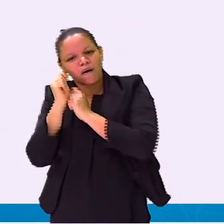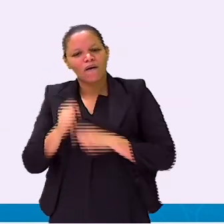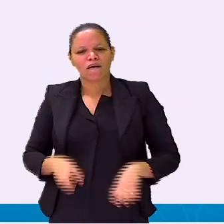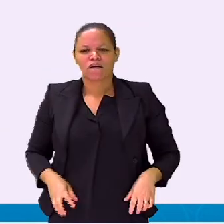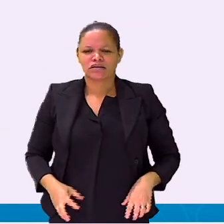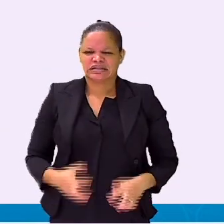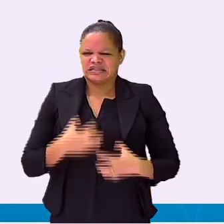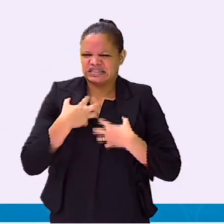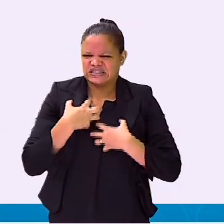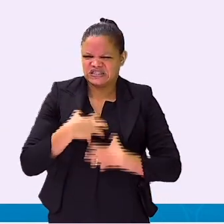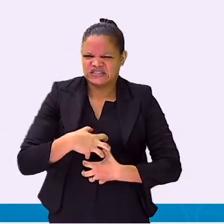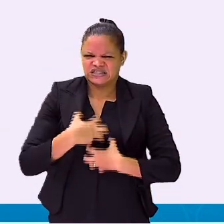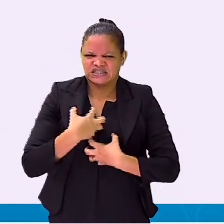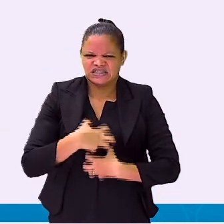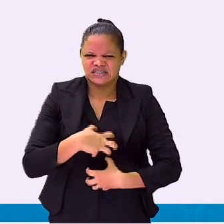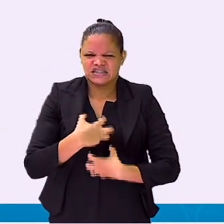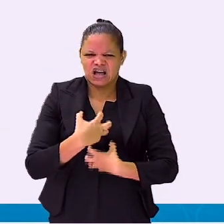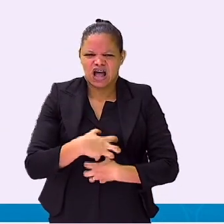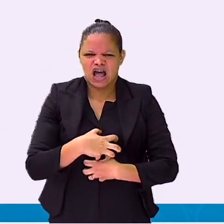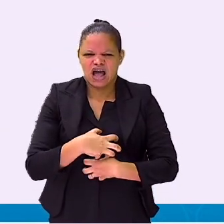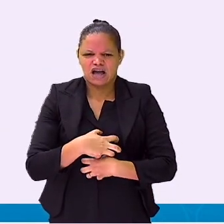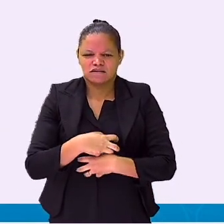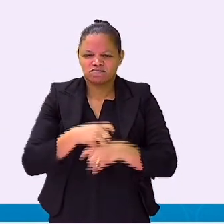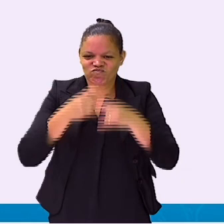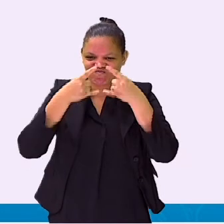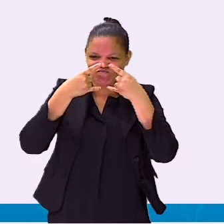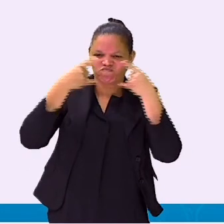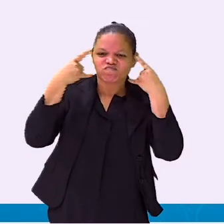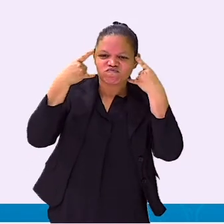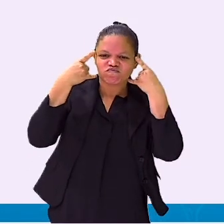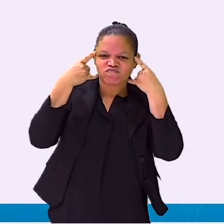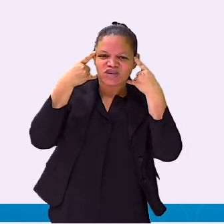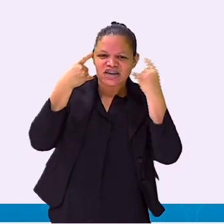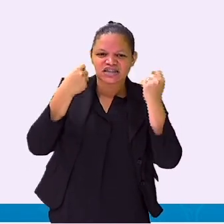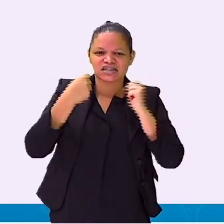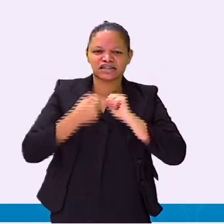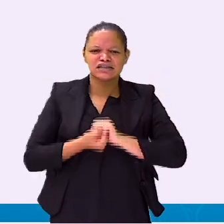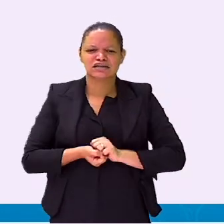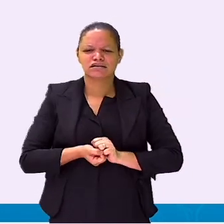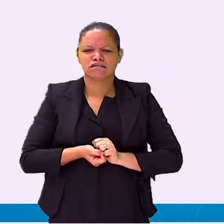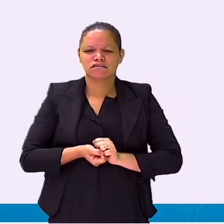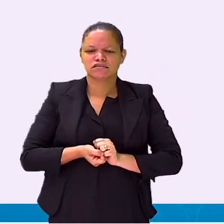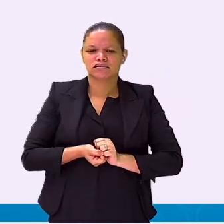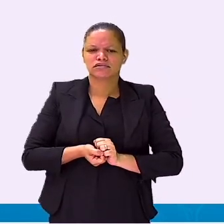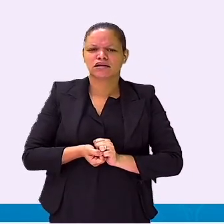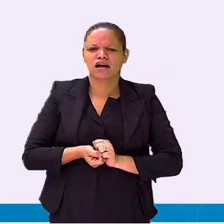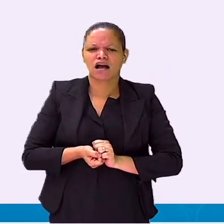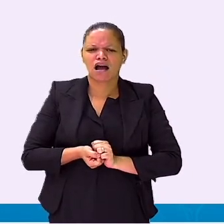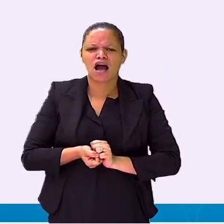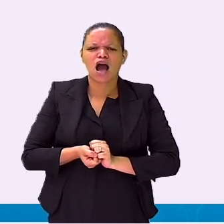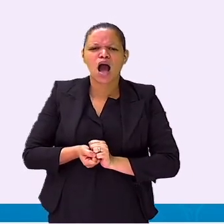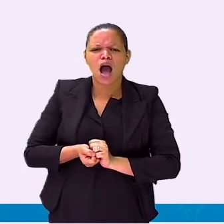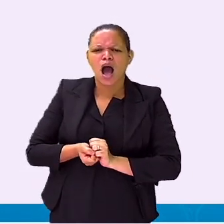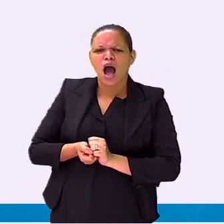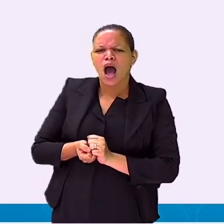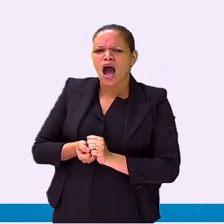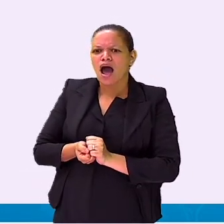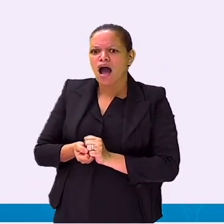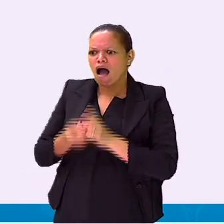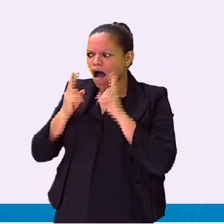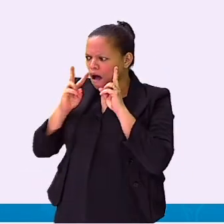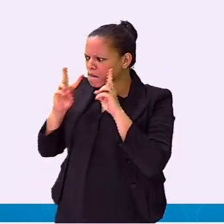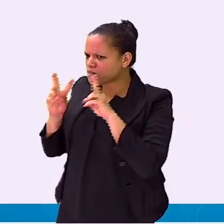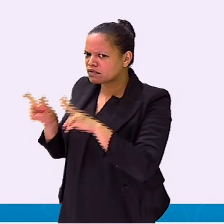pelejando, observer, não acredito, doido demais,